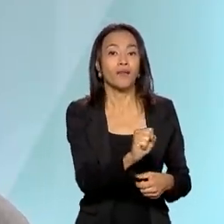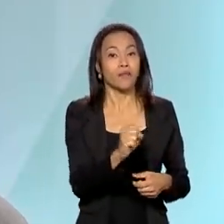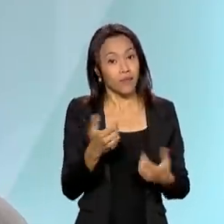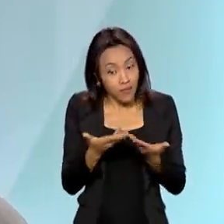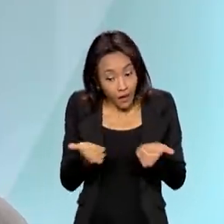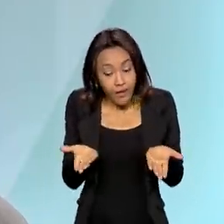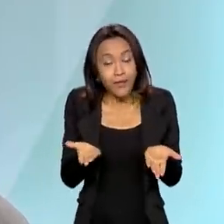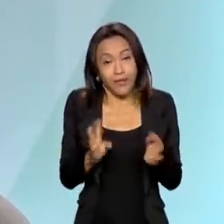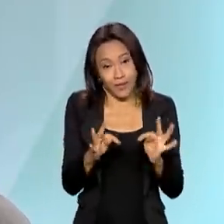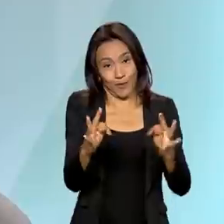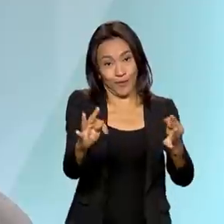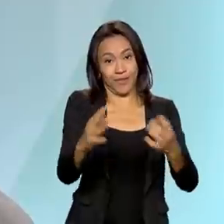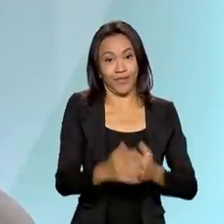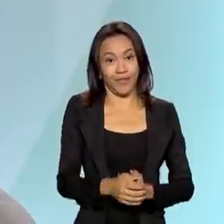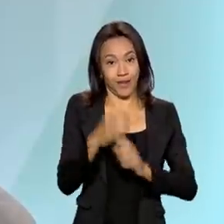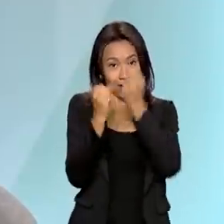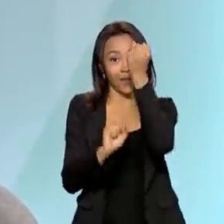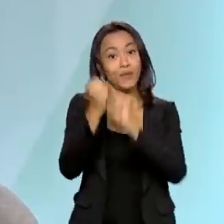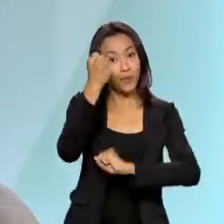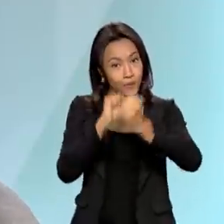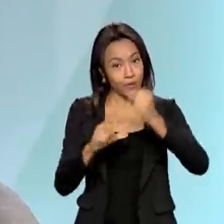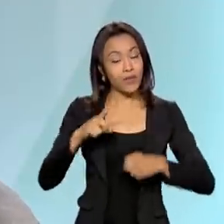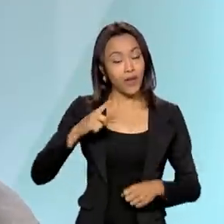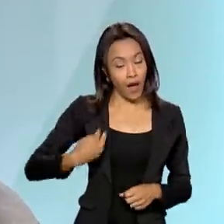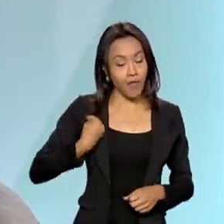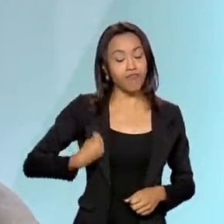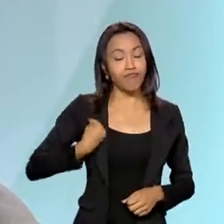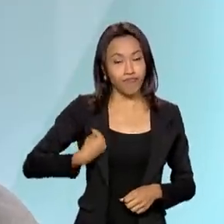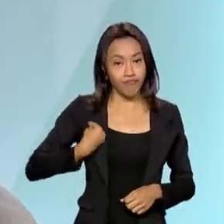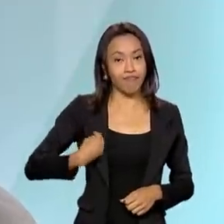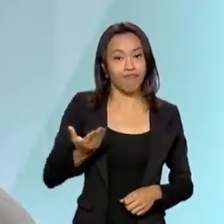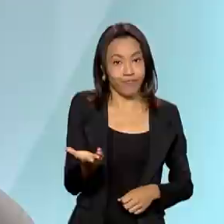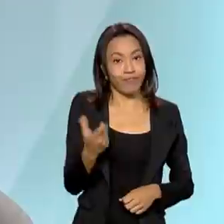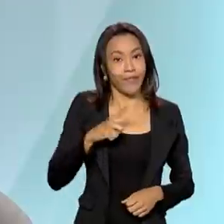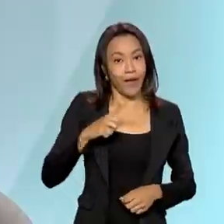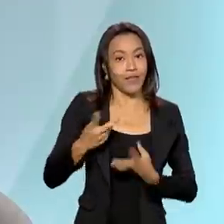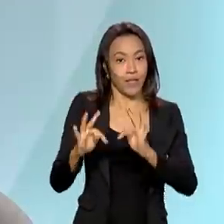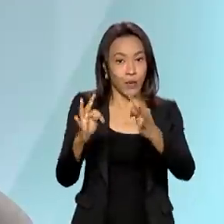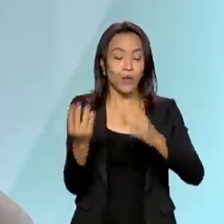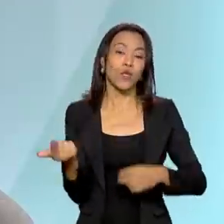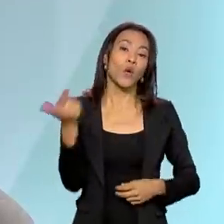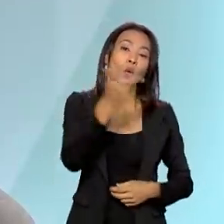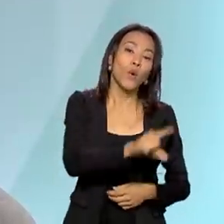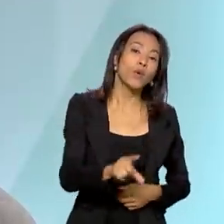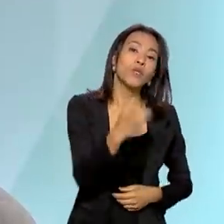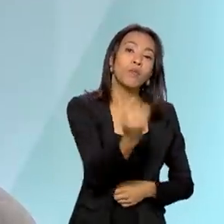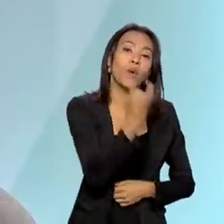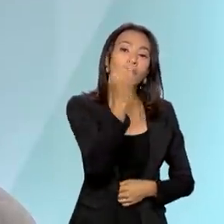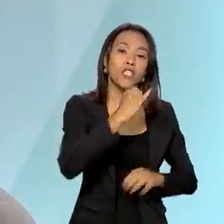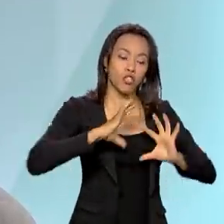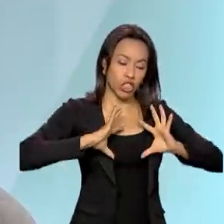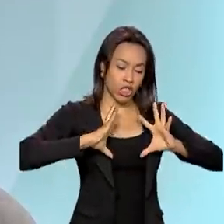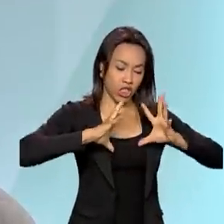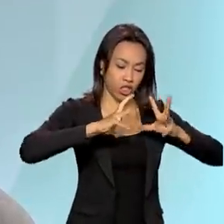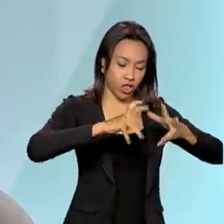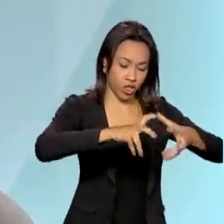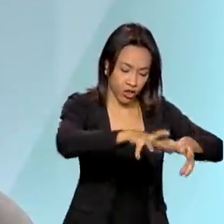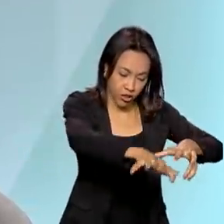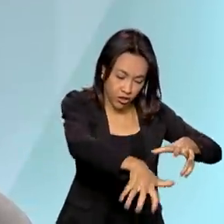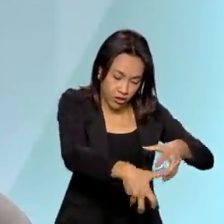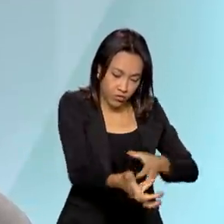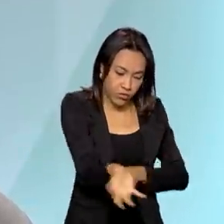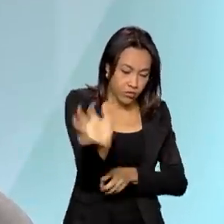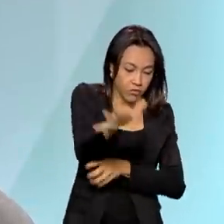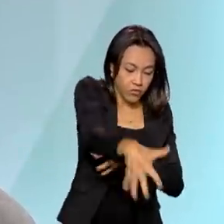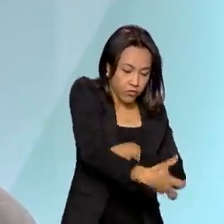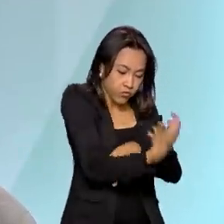já está aí. A indústria já está com essa tecnologia disponível. Outro importante veículo são os tratores. Os tratores a